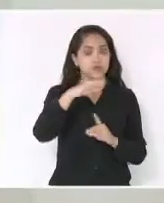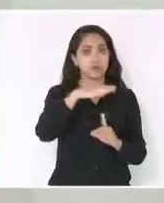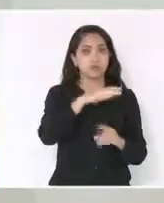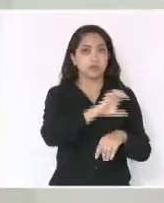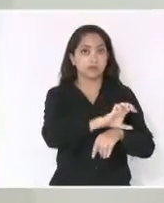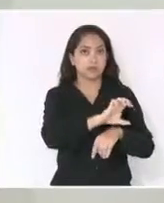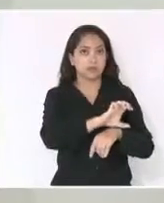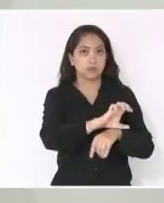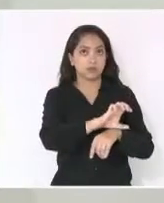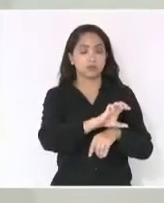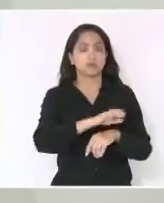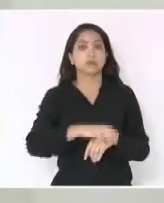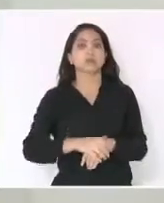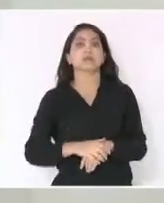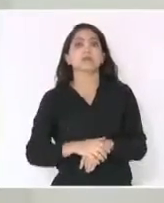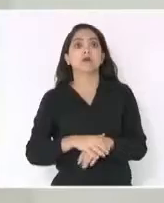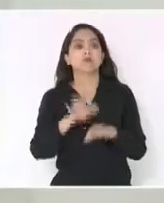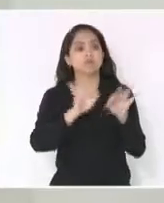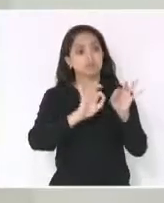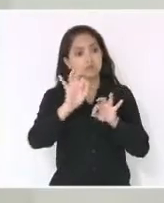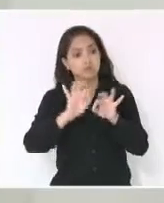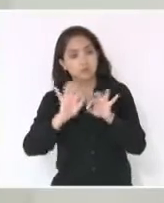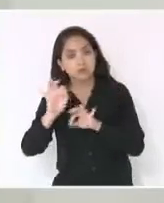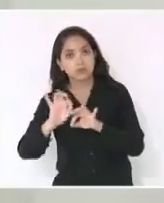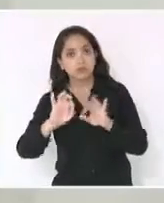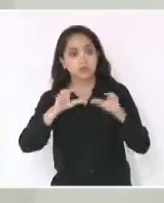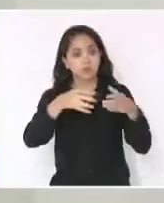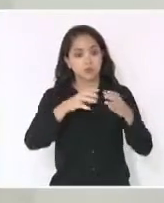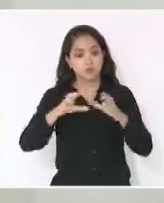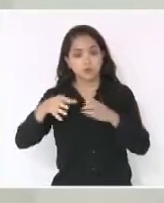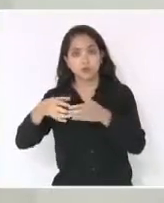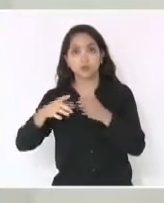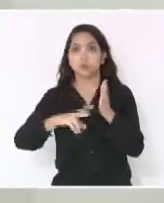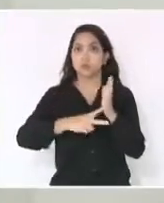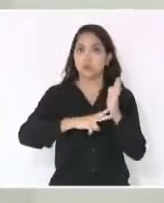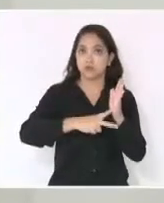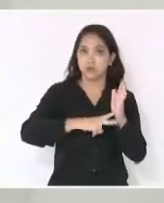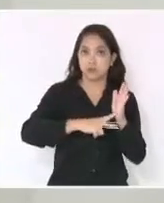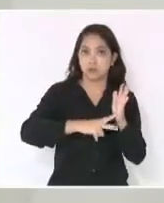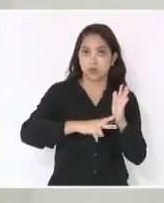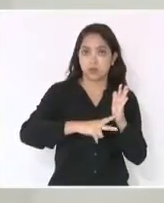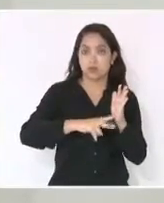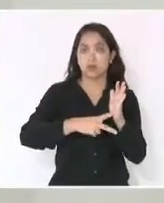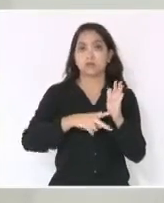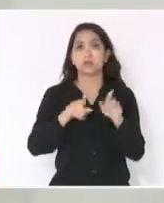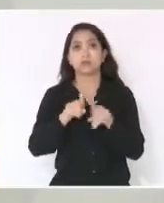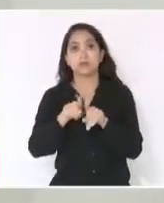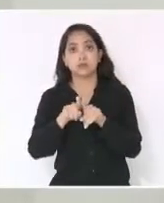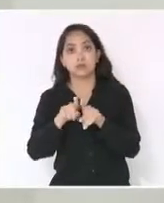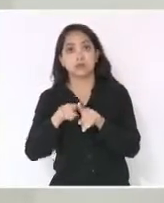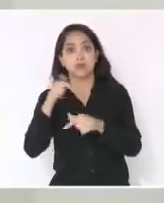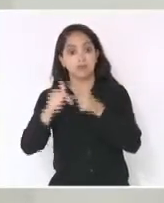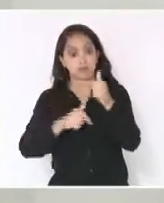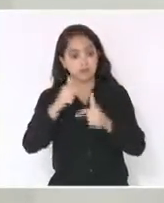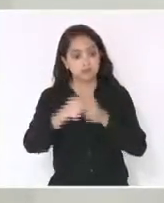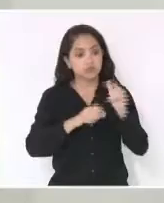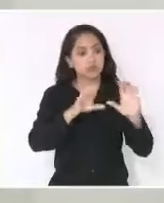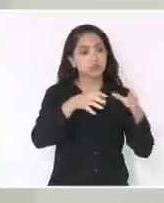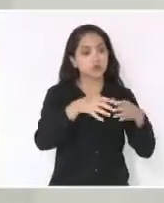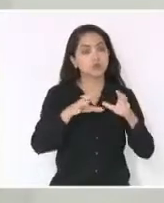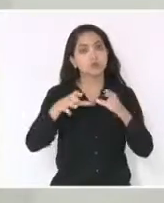principalmente organizado pelas centrais sindicais e pelas pelos trabalhadores brasileiros